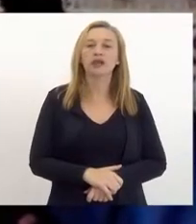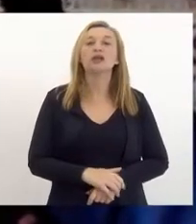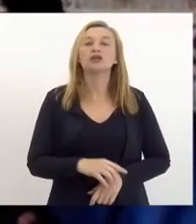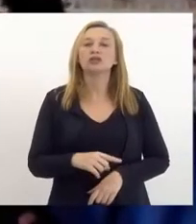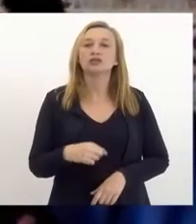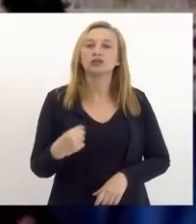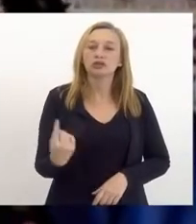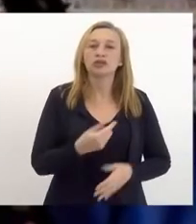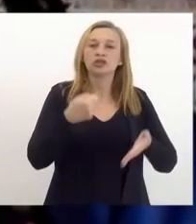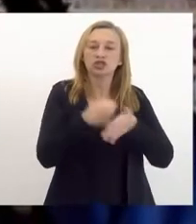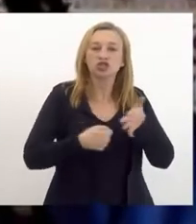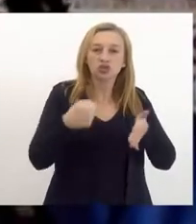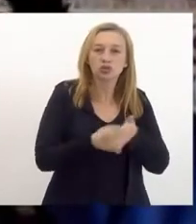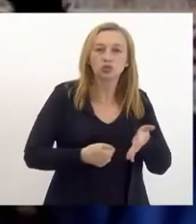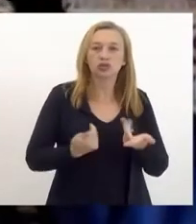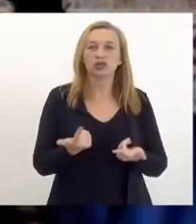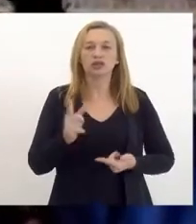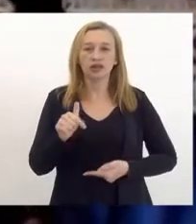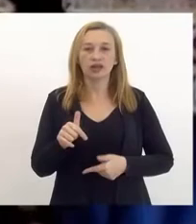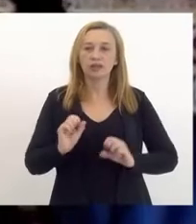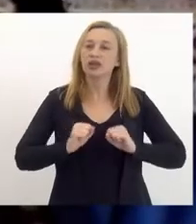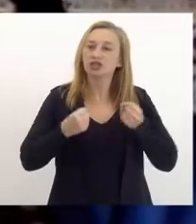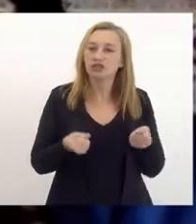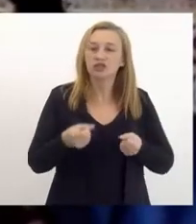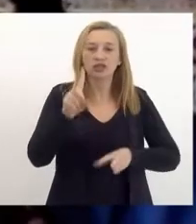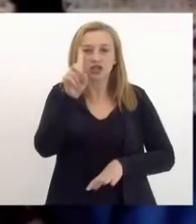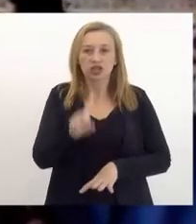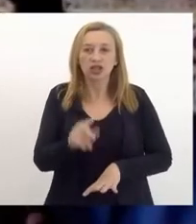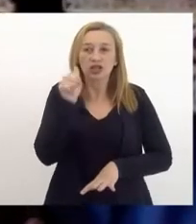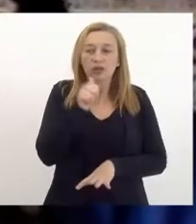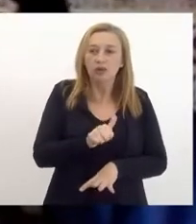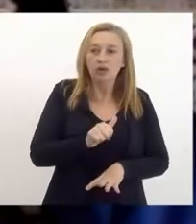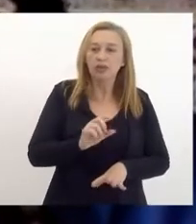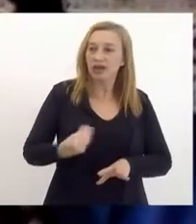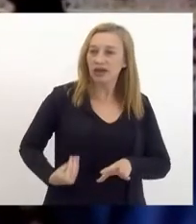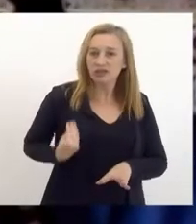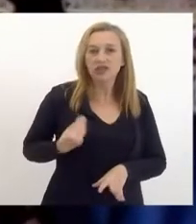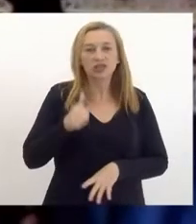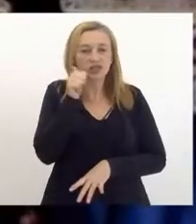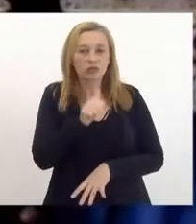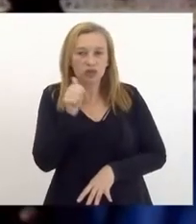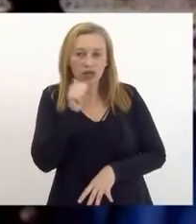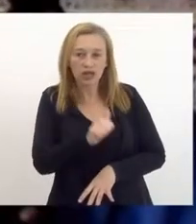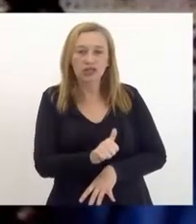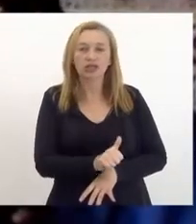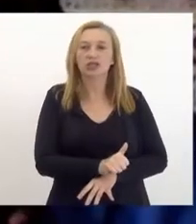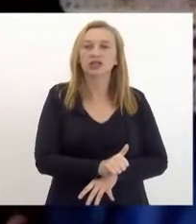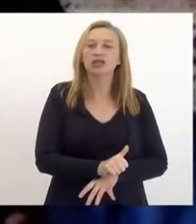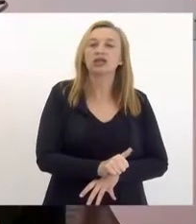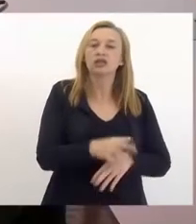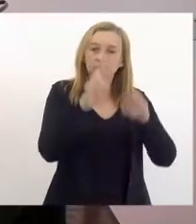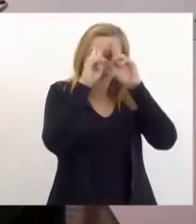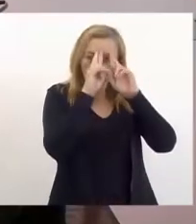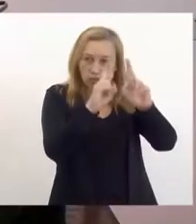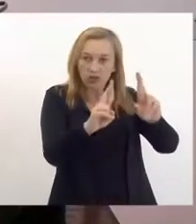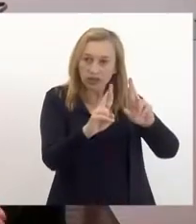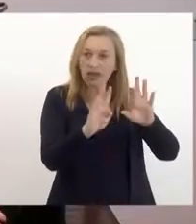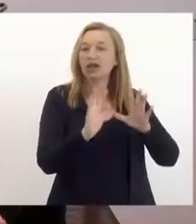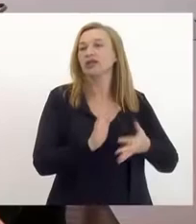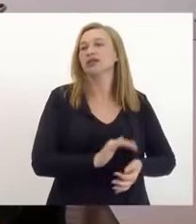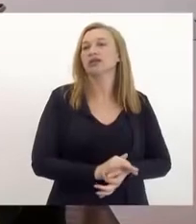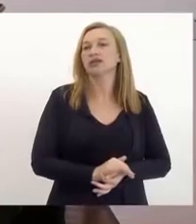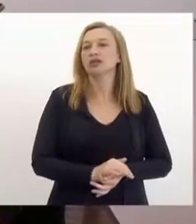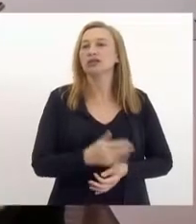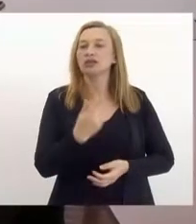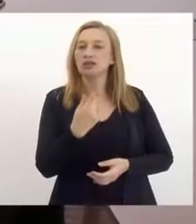gente luta pela defesa, né, dos direitos das mulheres, para que a vida das mulheres seja respeitada